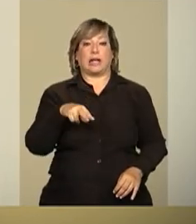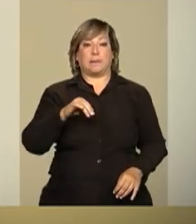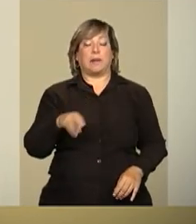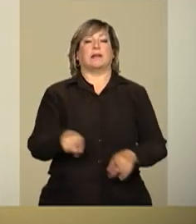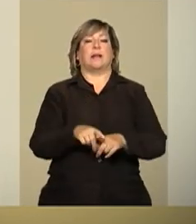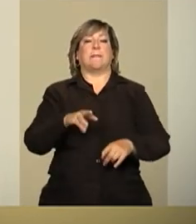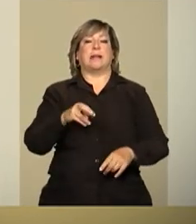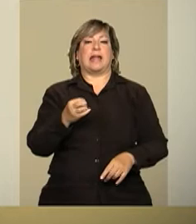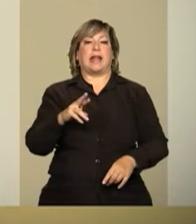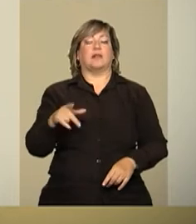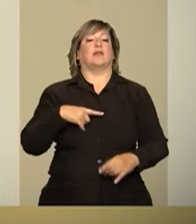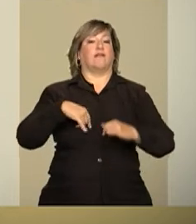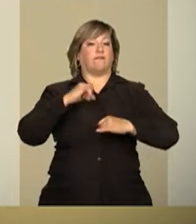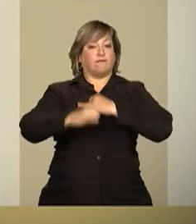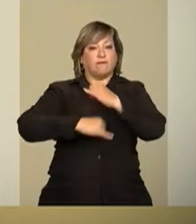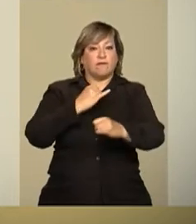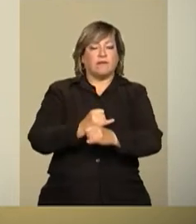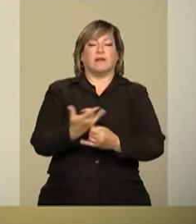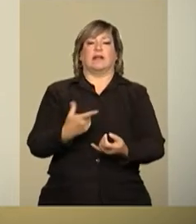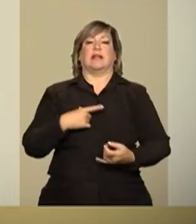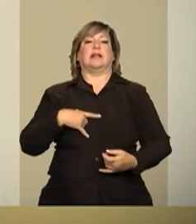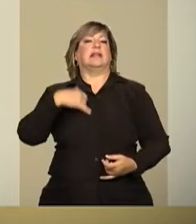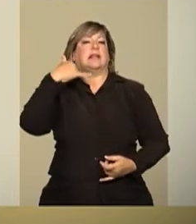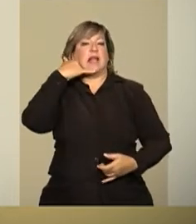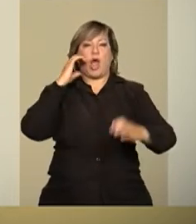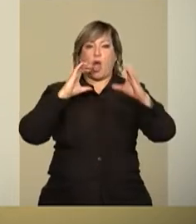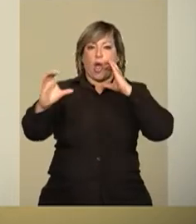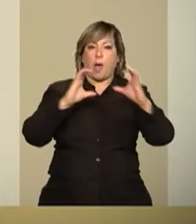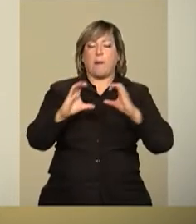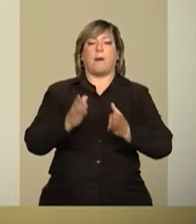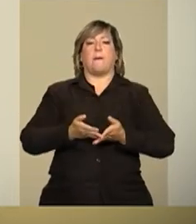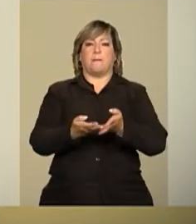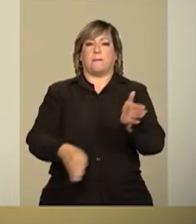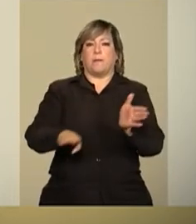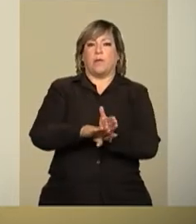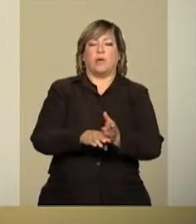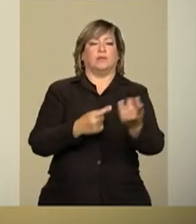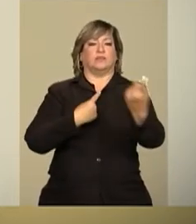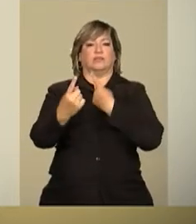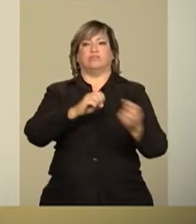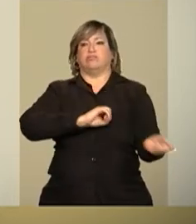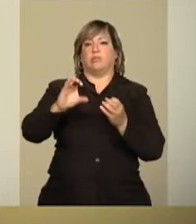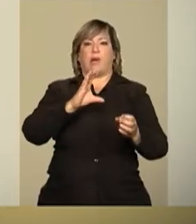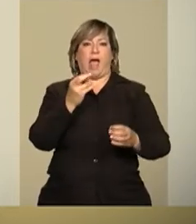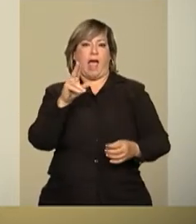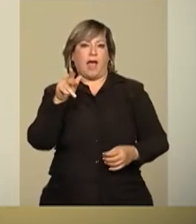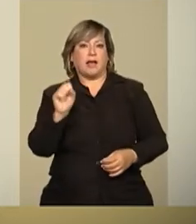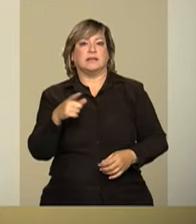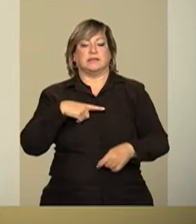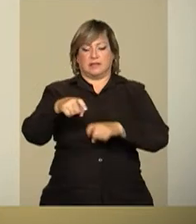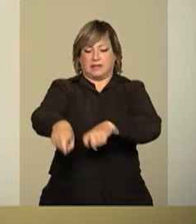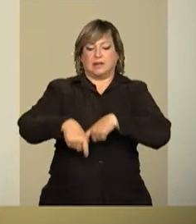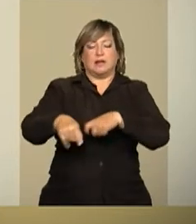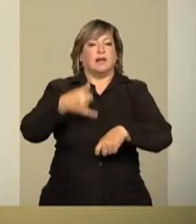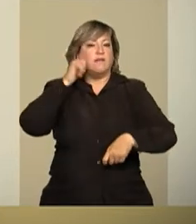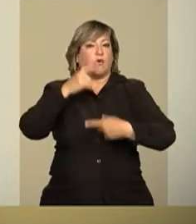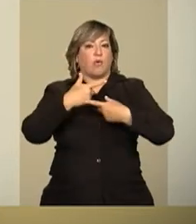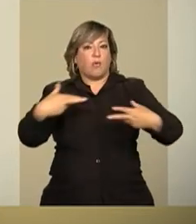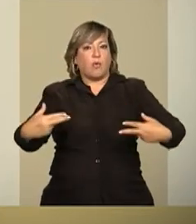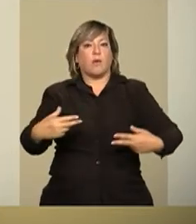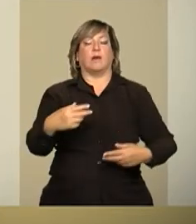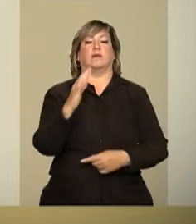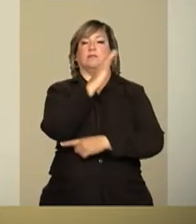informática telecomunicações portos transportes de carga agropecuária meio